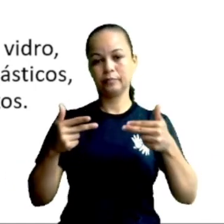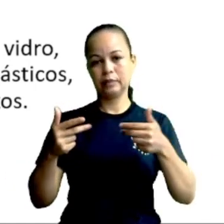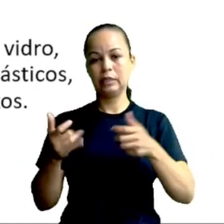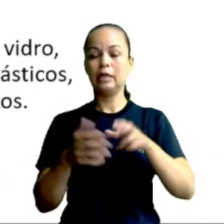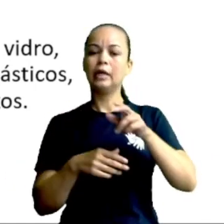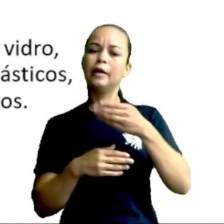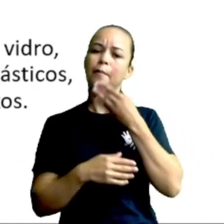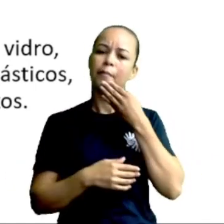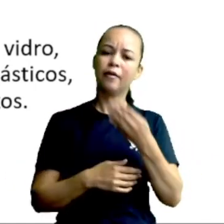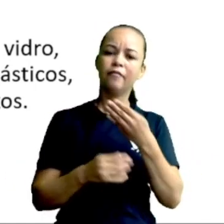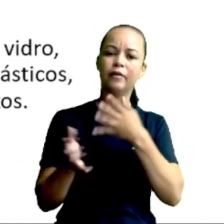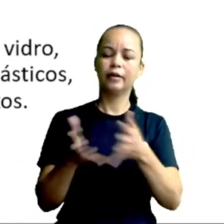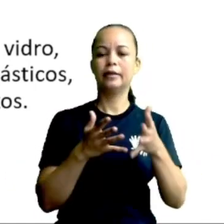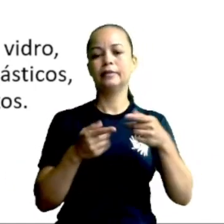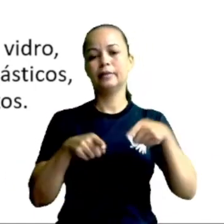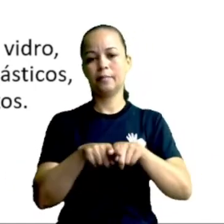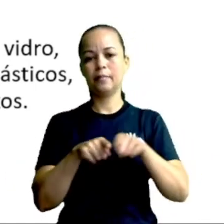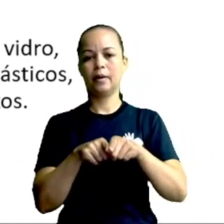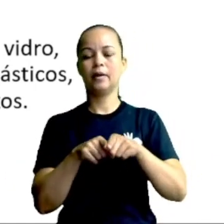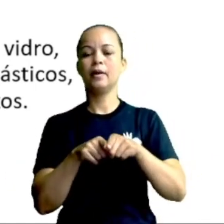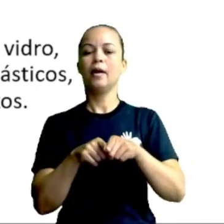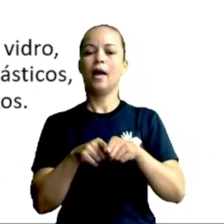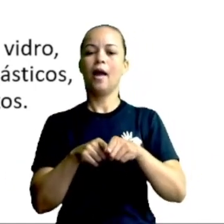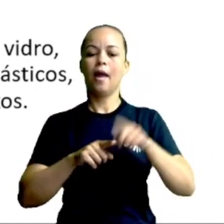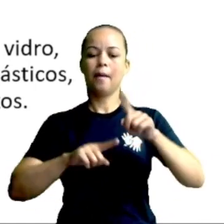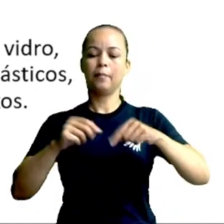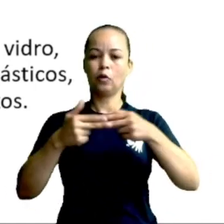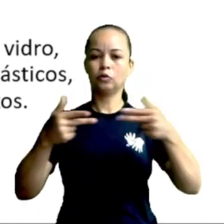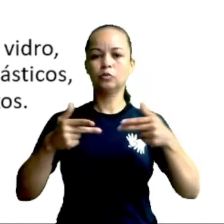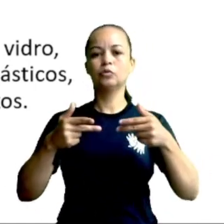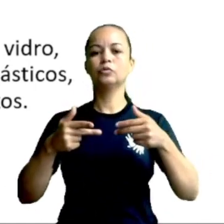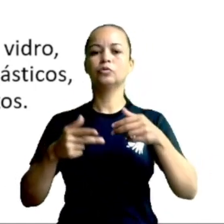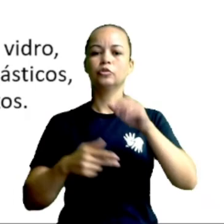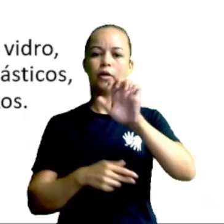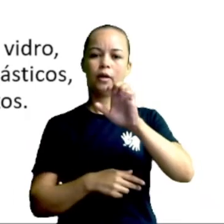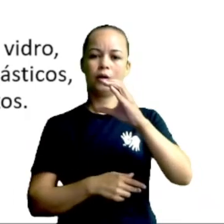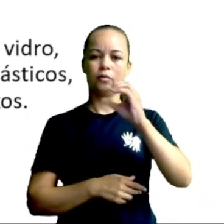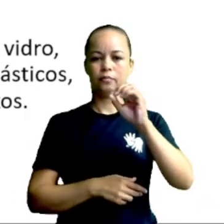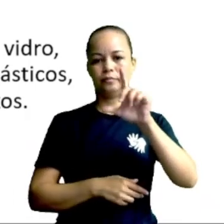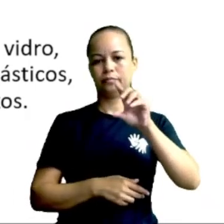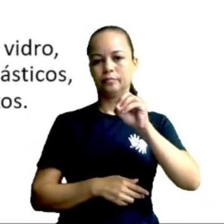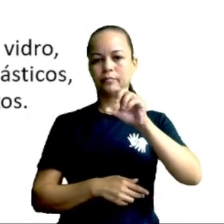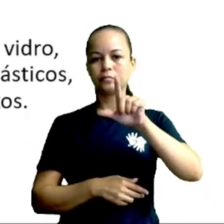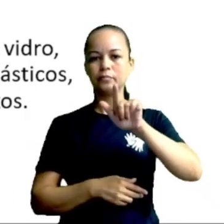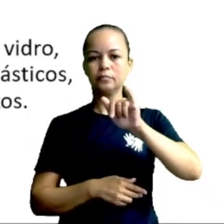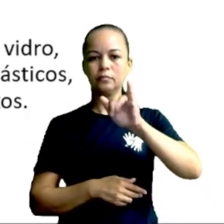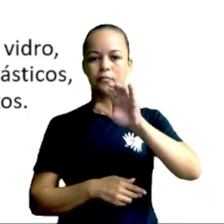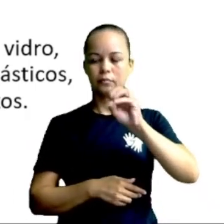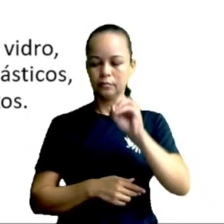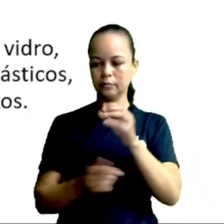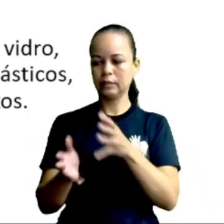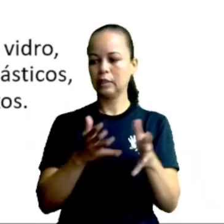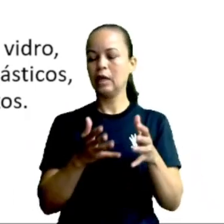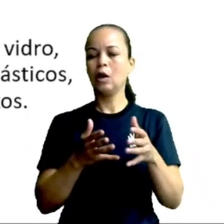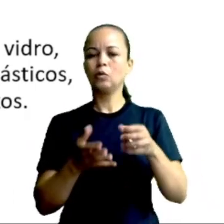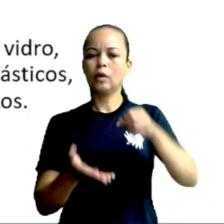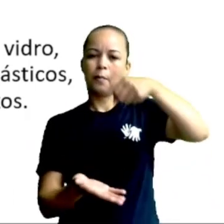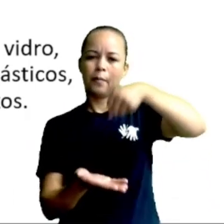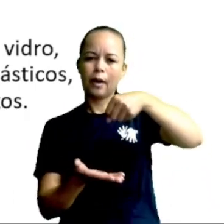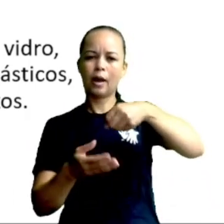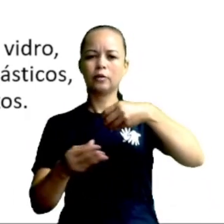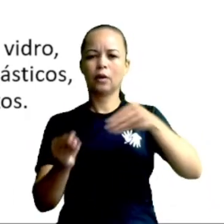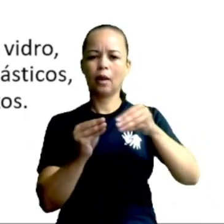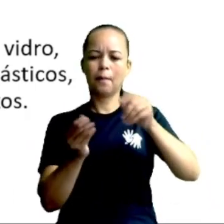reciclados e preferir produtos ecológicos. Colaborar na reciclagem de vidro, papel, cartão, alumínio e plástico, fazendo